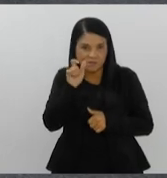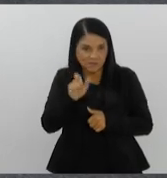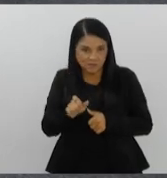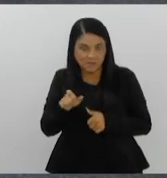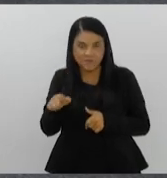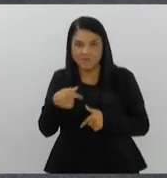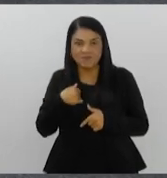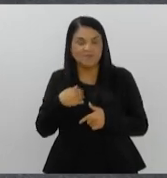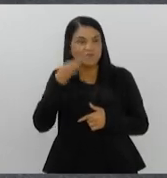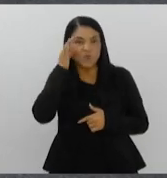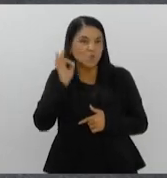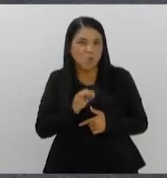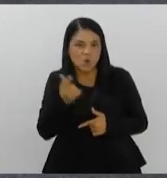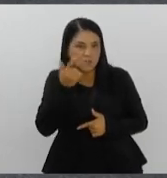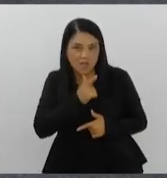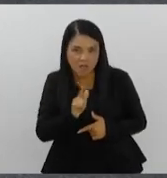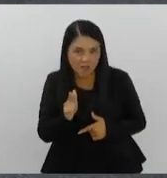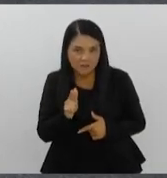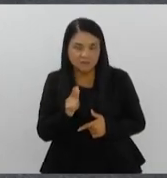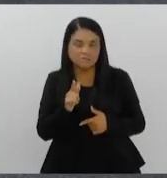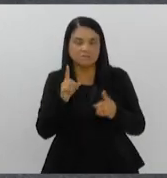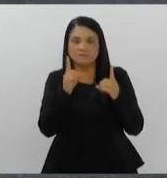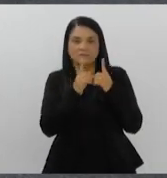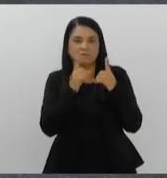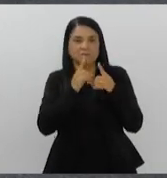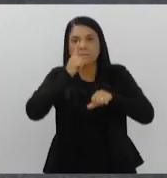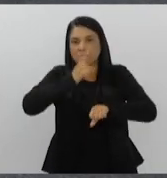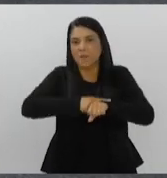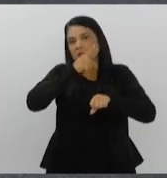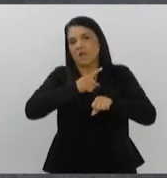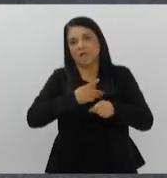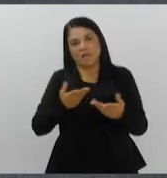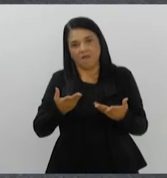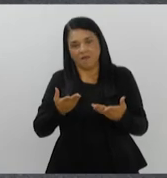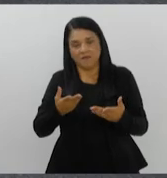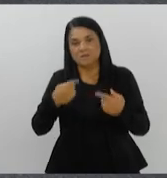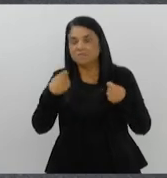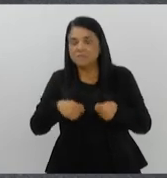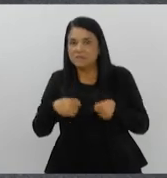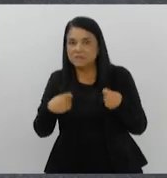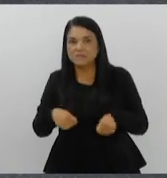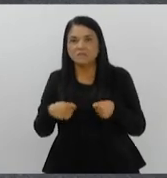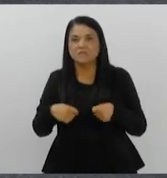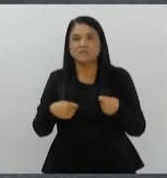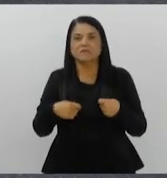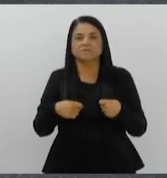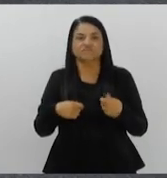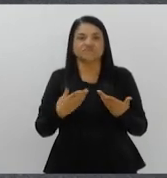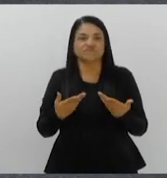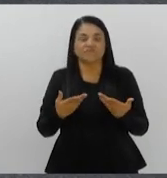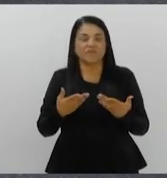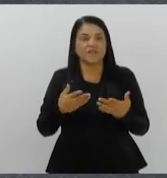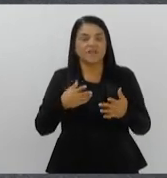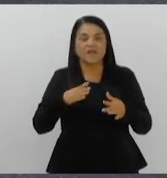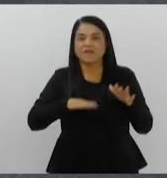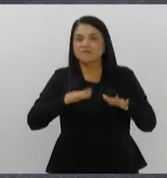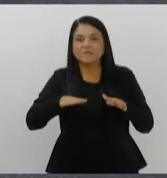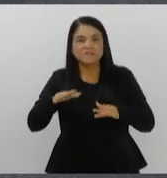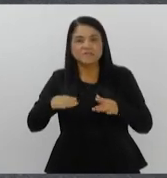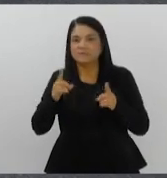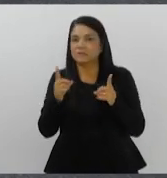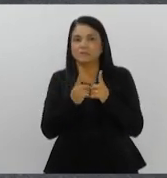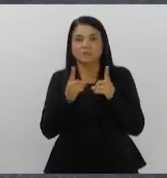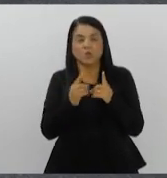conseguem ter o atendimento na mesma hora, né, que precisam. normalmente não são atendidas por